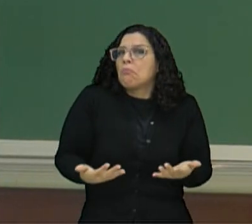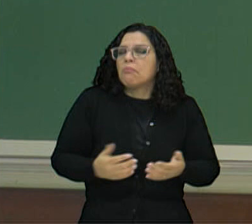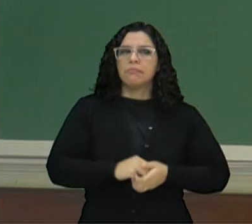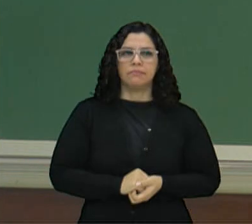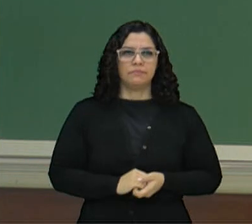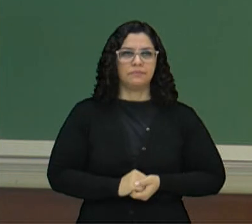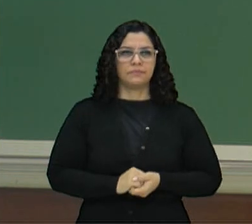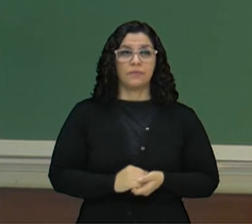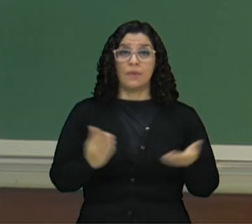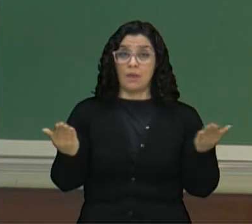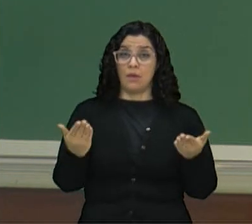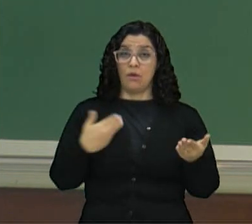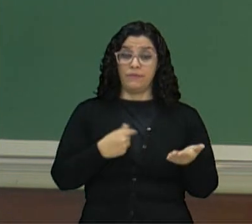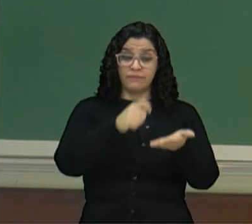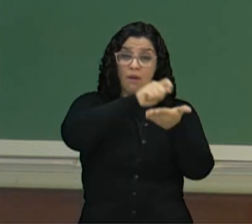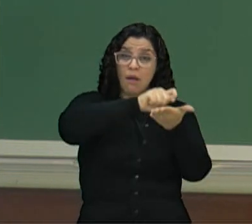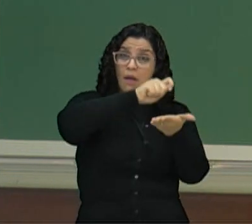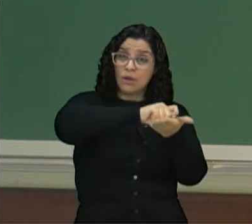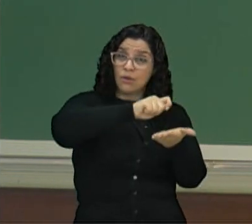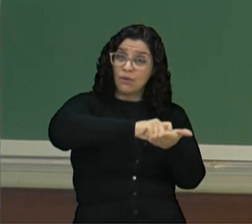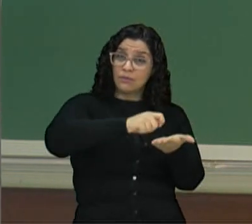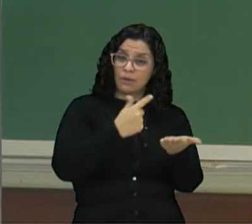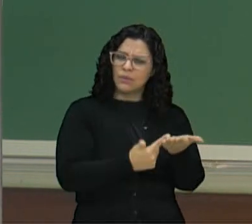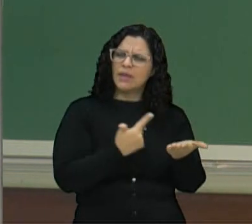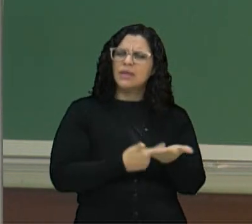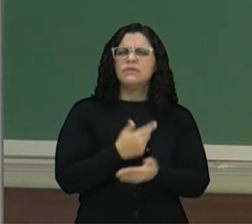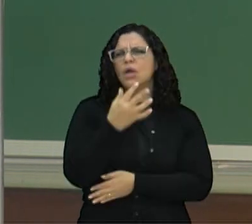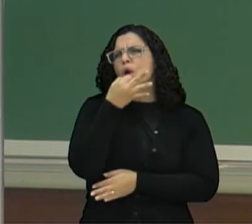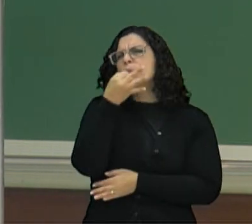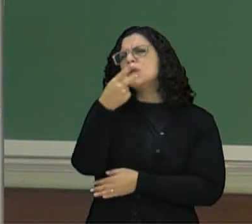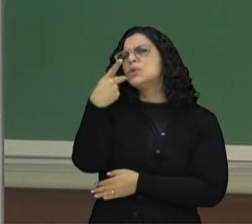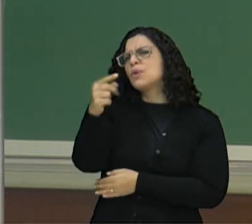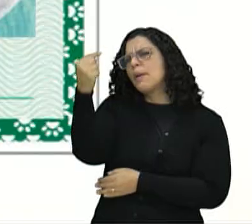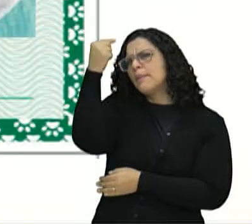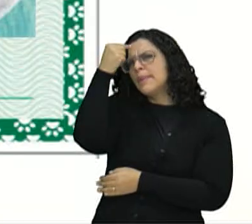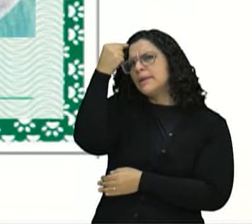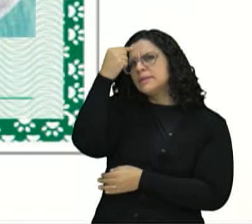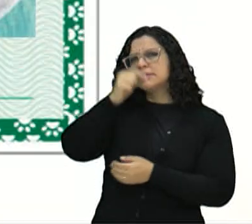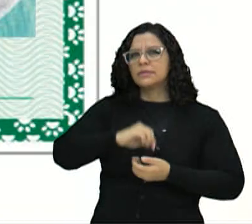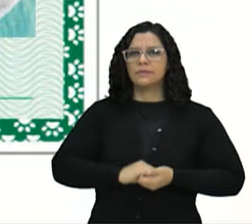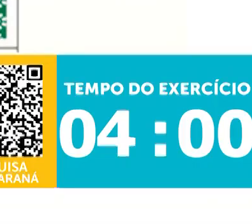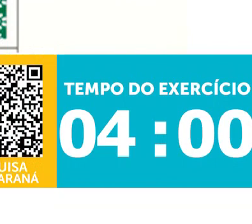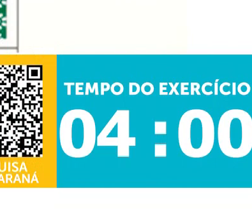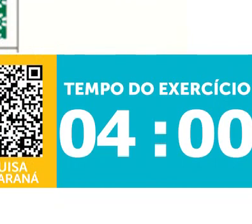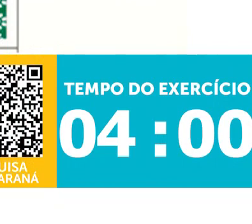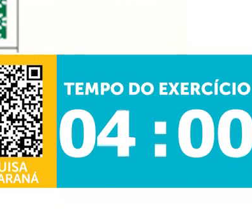seres vivos? Anotem no caderninho de vocês, o que vocês acham? Pensem um pouquinho.